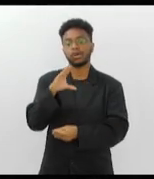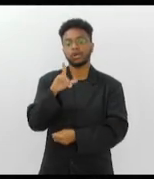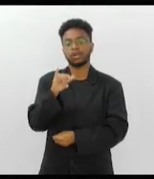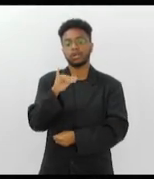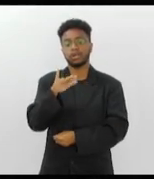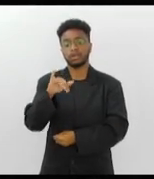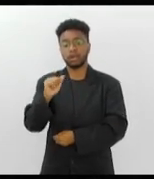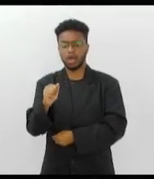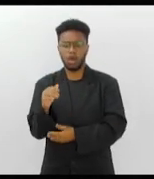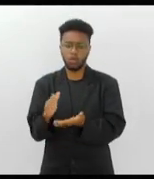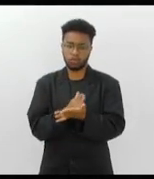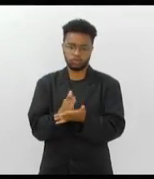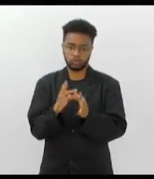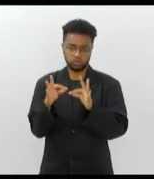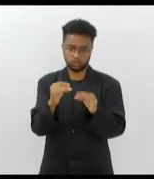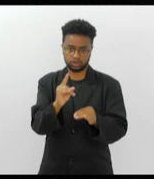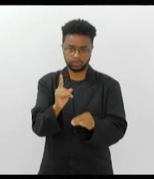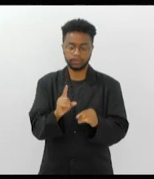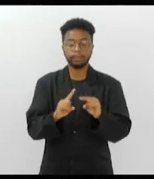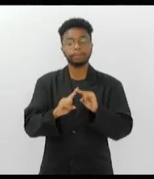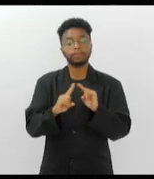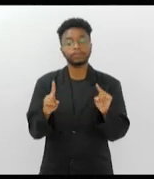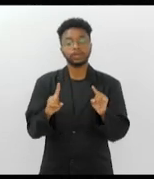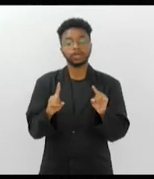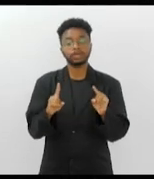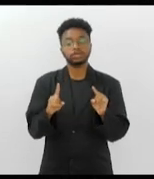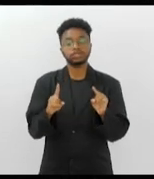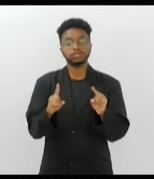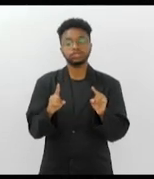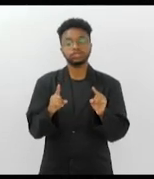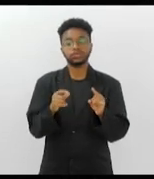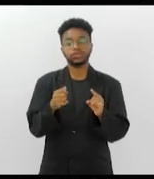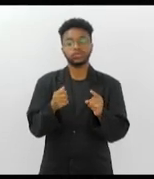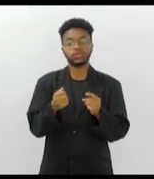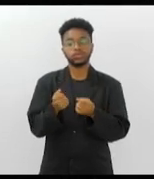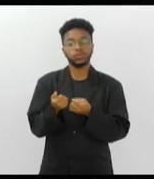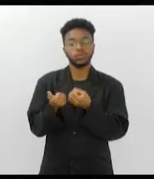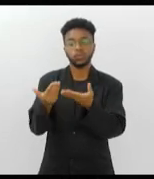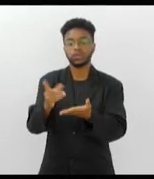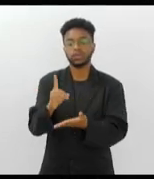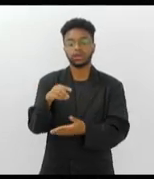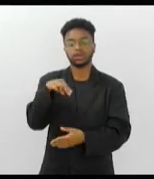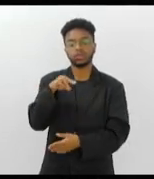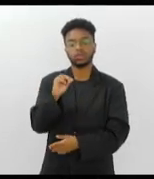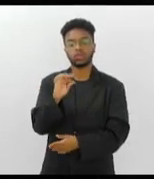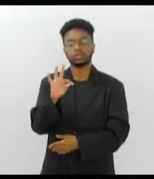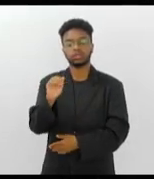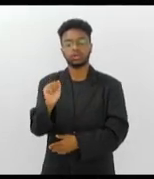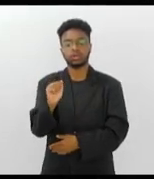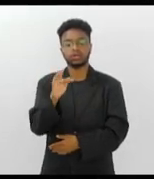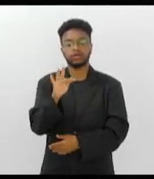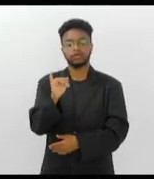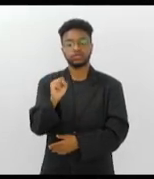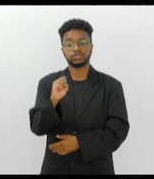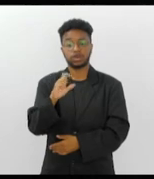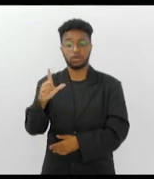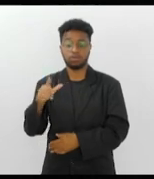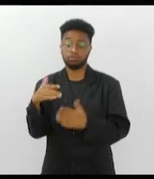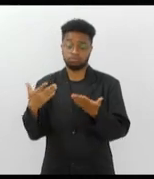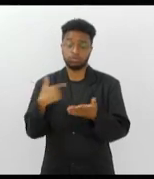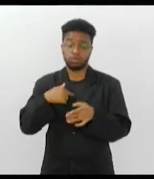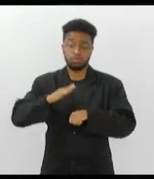algumas, não todas, não emitem as respectivas notas fiscais? A denúncia foi